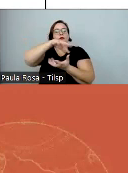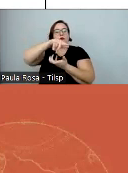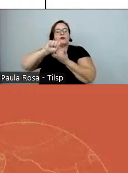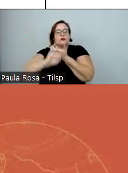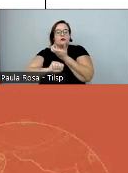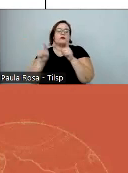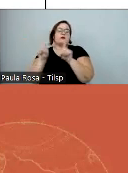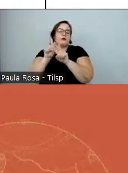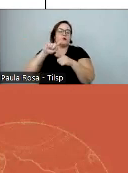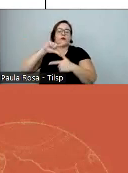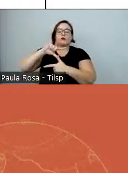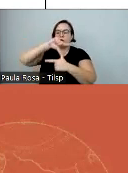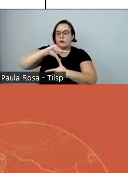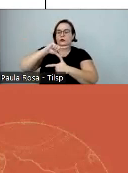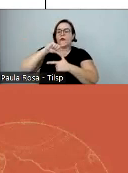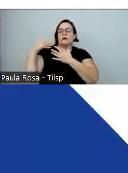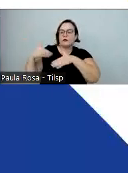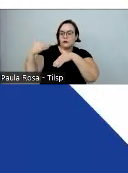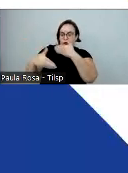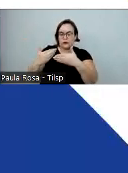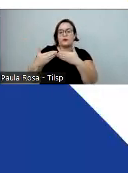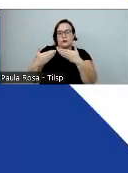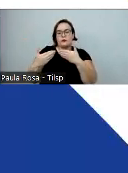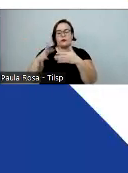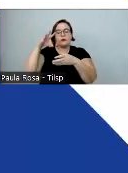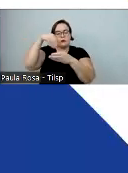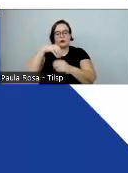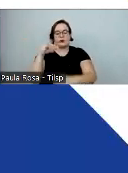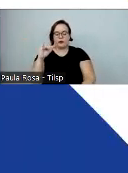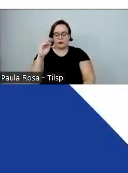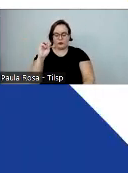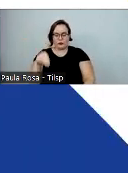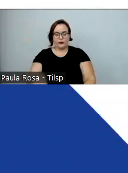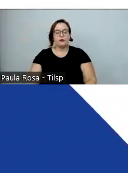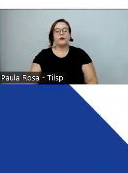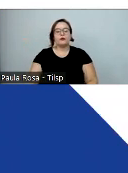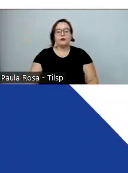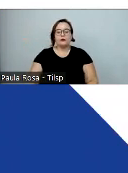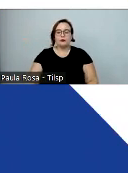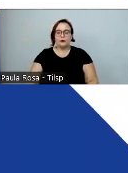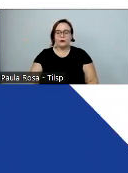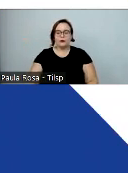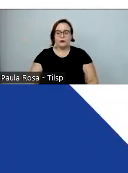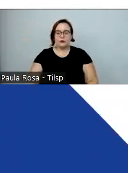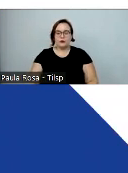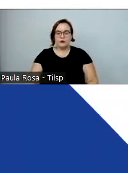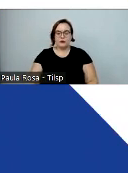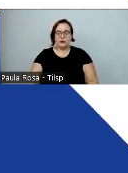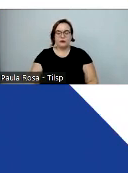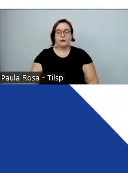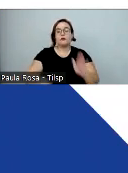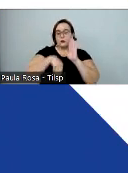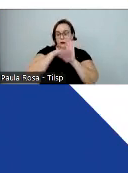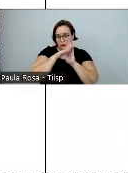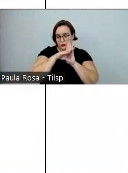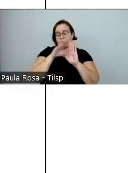Latina nos processos constitutivos do ícone do ponto de vista é conceitual prático que